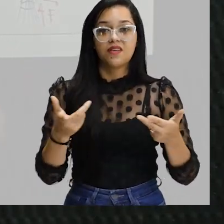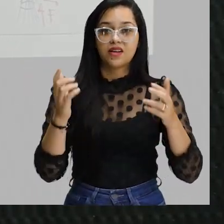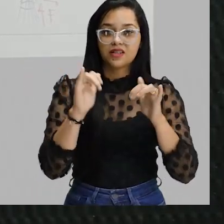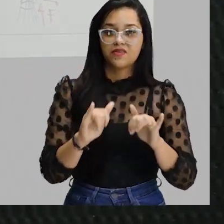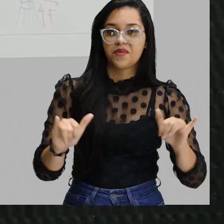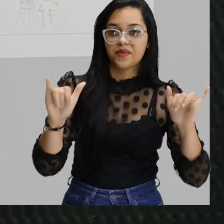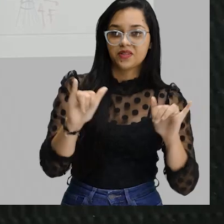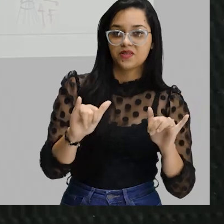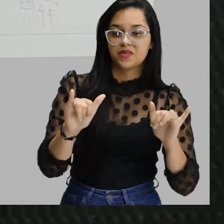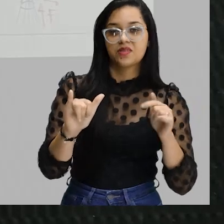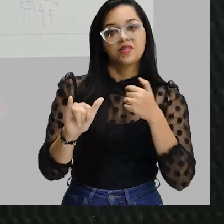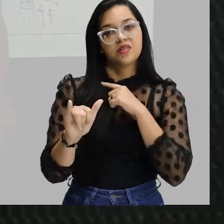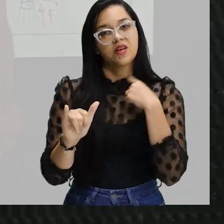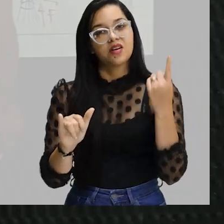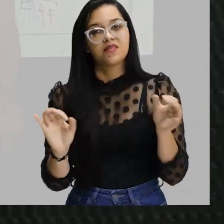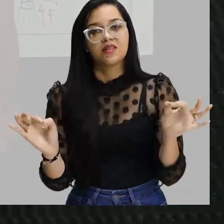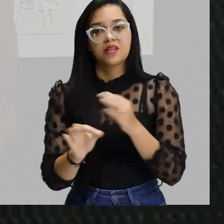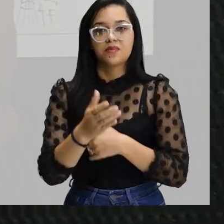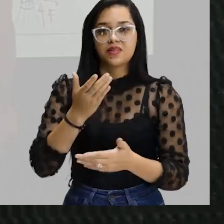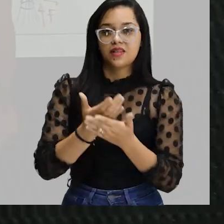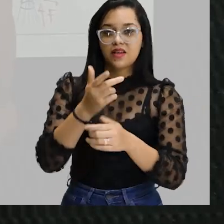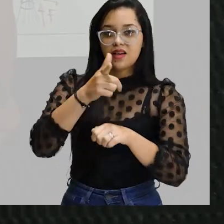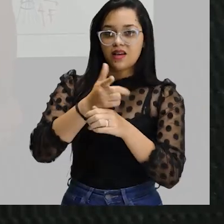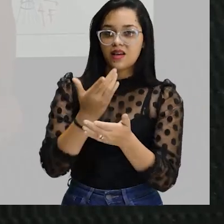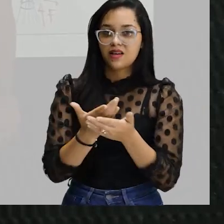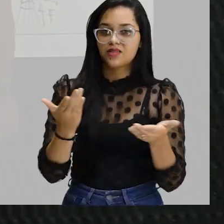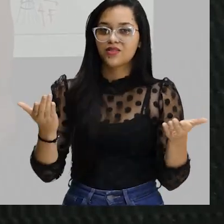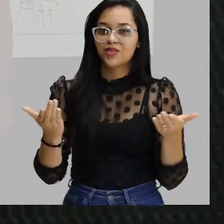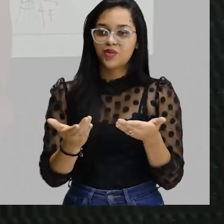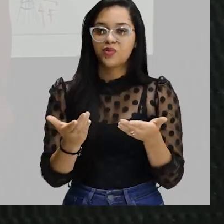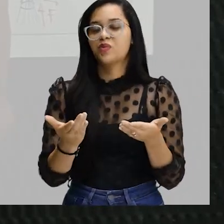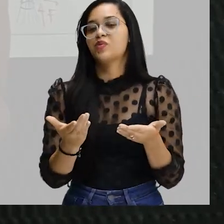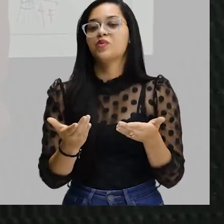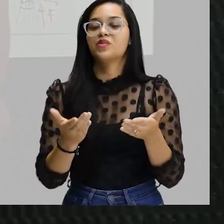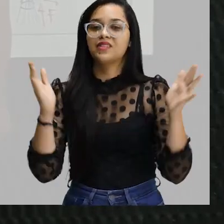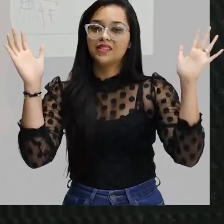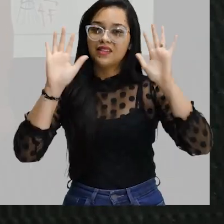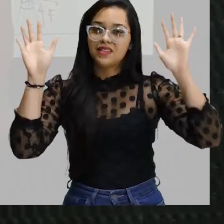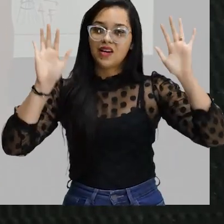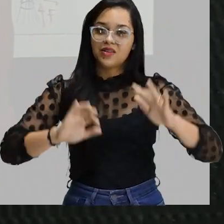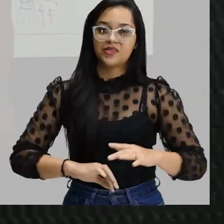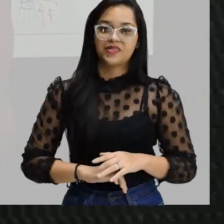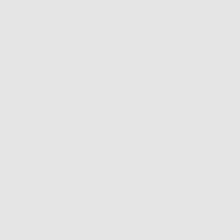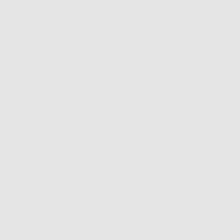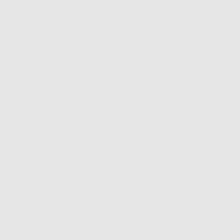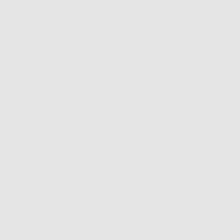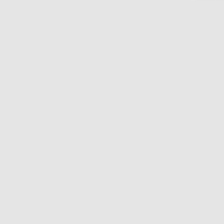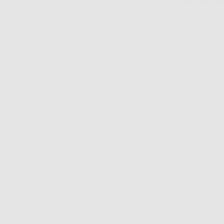informações, nós finalizamos a nossa aula de hoje e até a próxima.